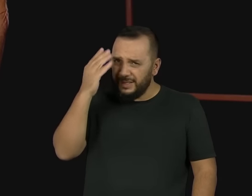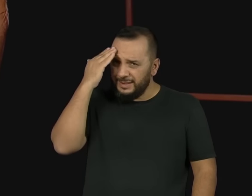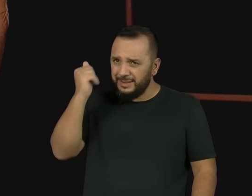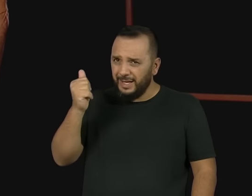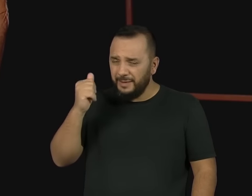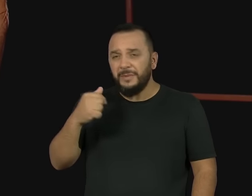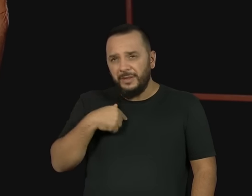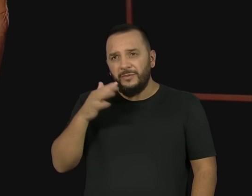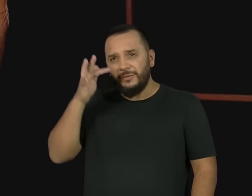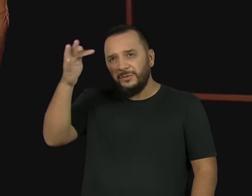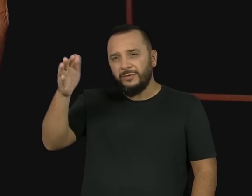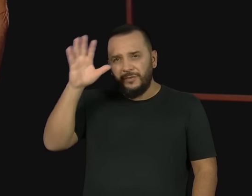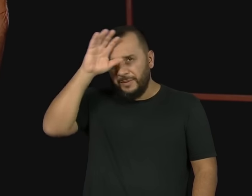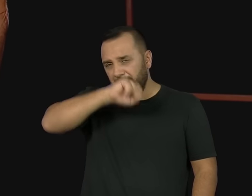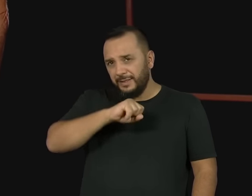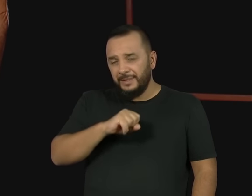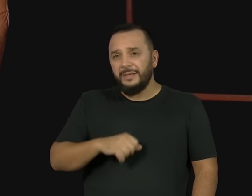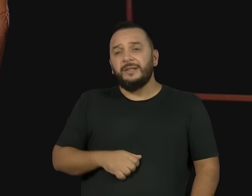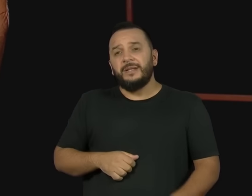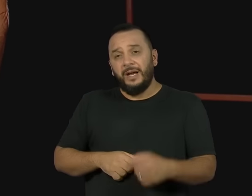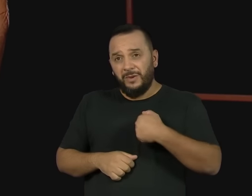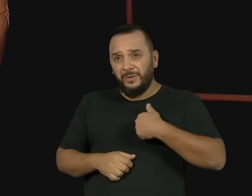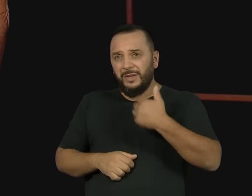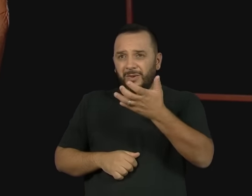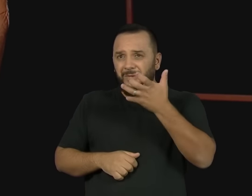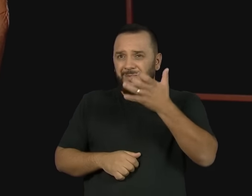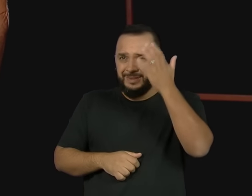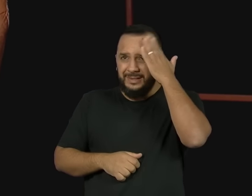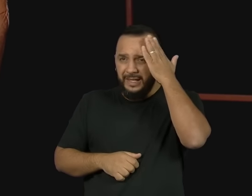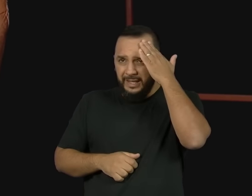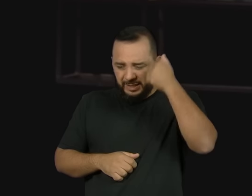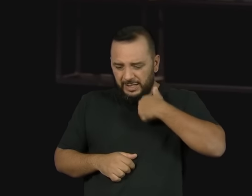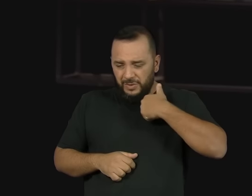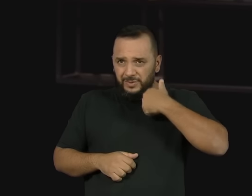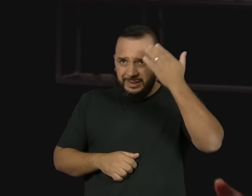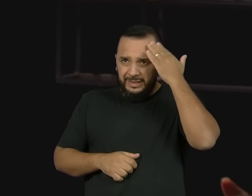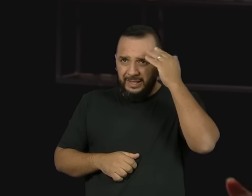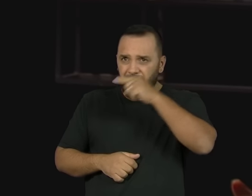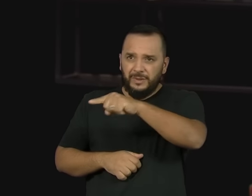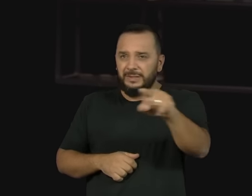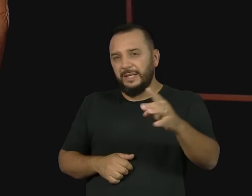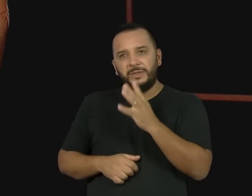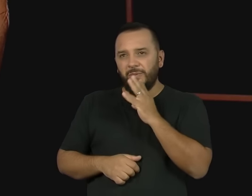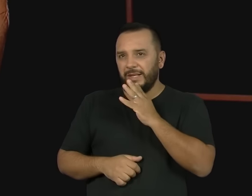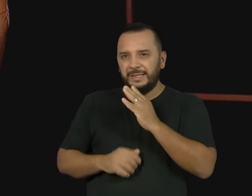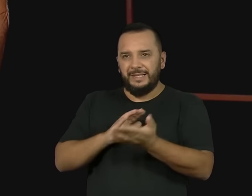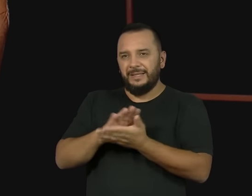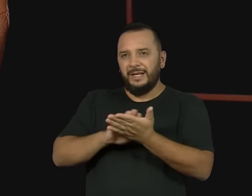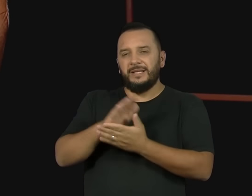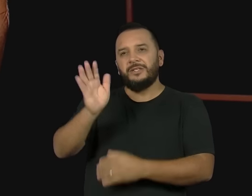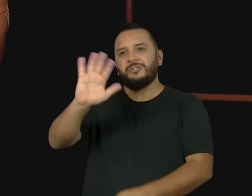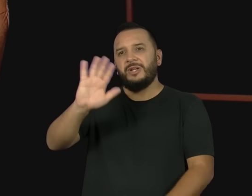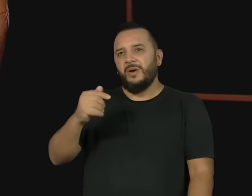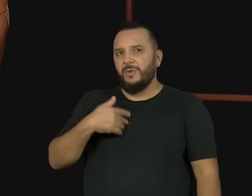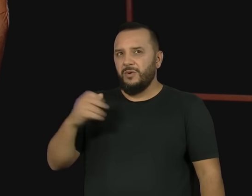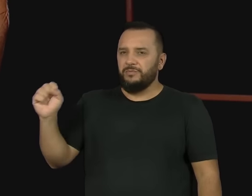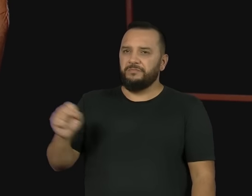vou saber. E o que eu sei, vocês jamais saberão. Tchau. Muito bom. Aí eu fiquei com raiva,